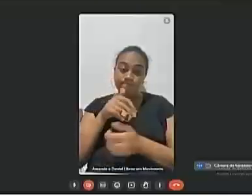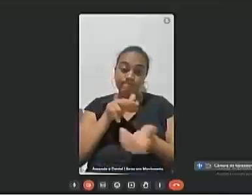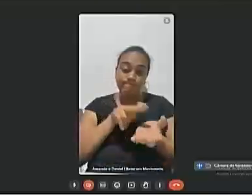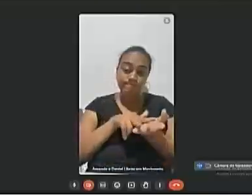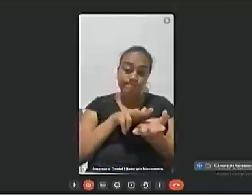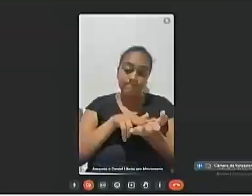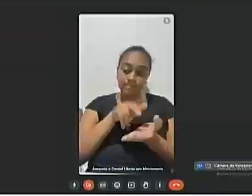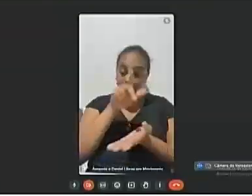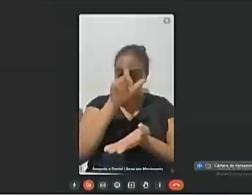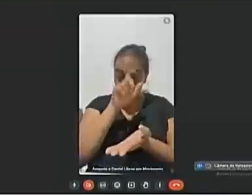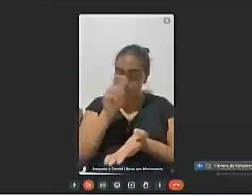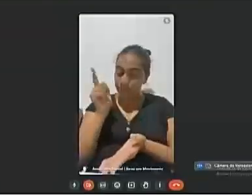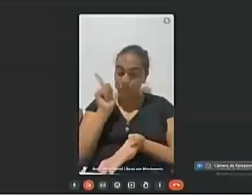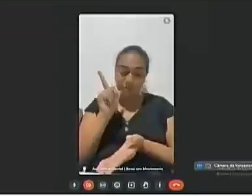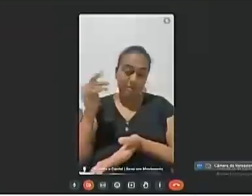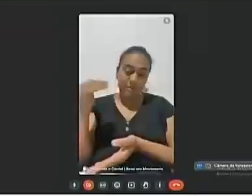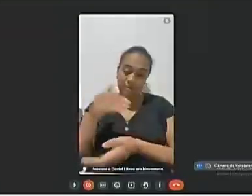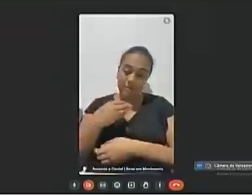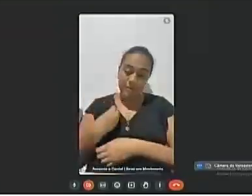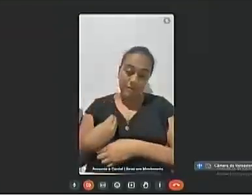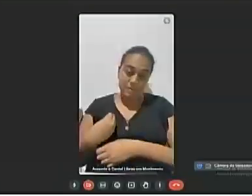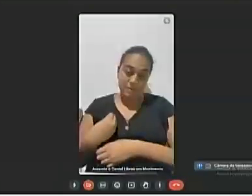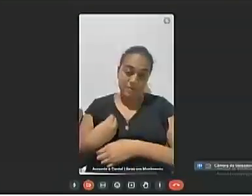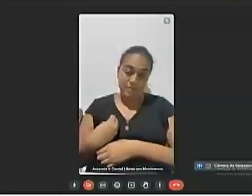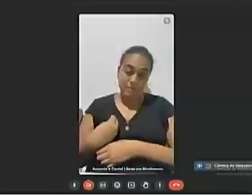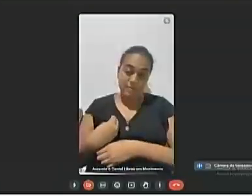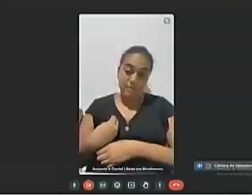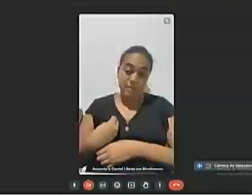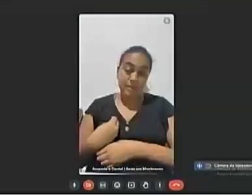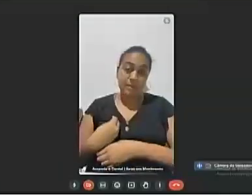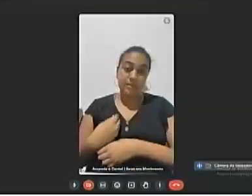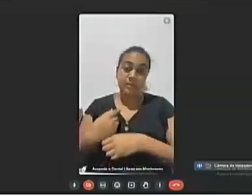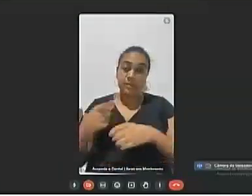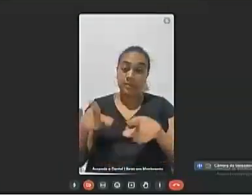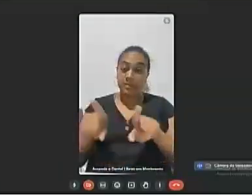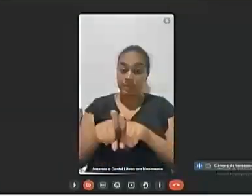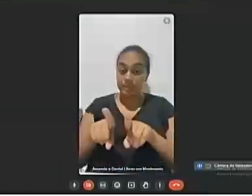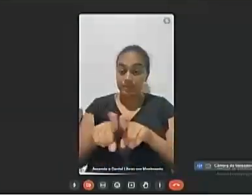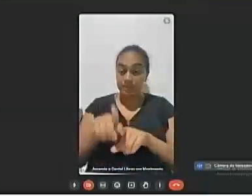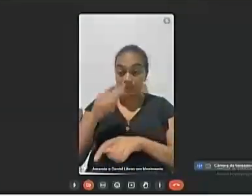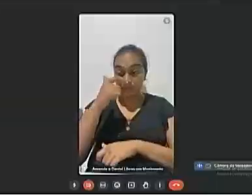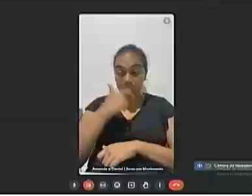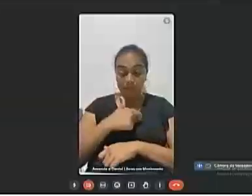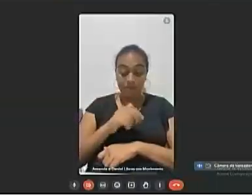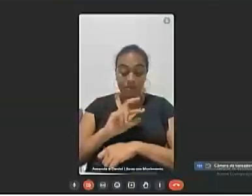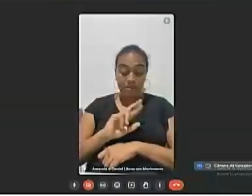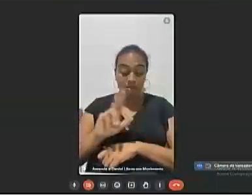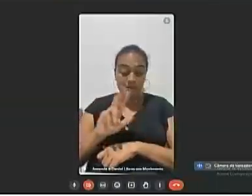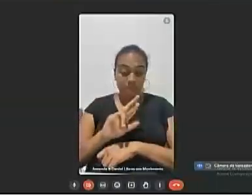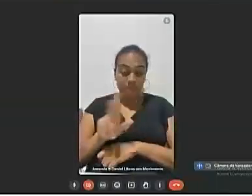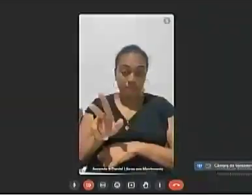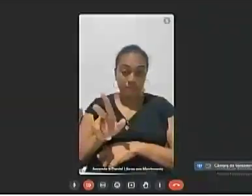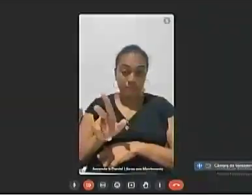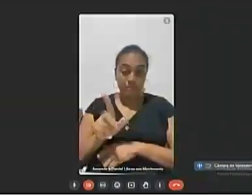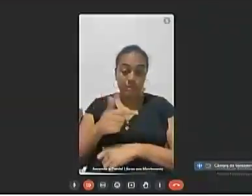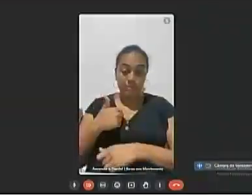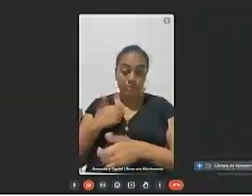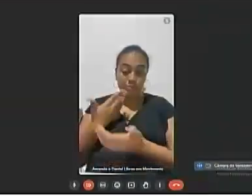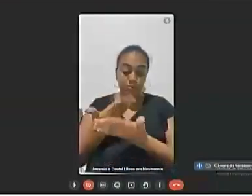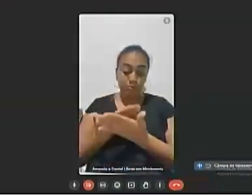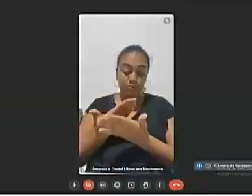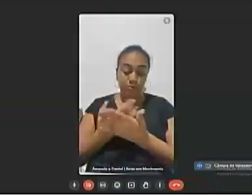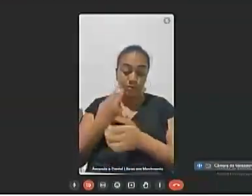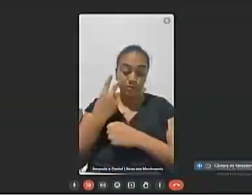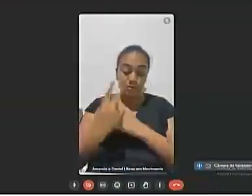e impossibilitado de estar aqui presente. Então, apesar de eu não ser membro da SEC Corpreri, como eu estudei por 2